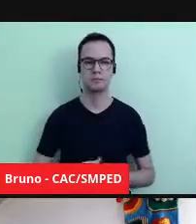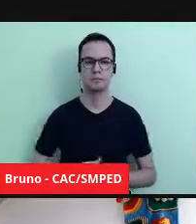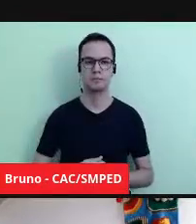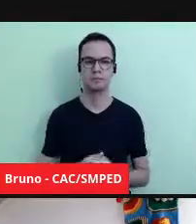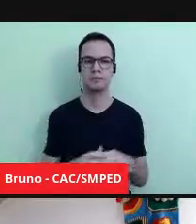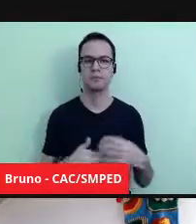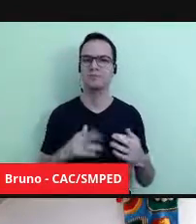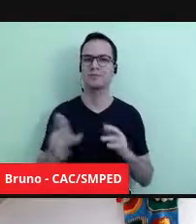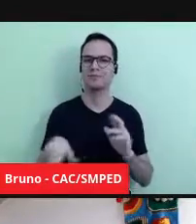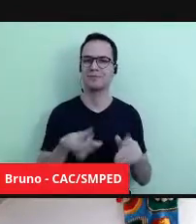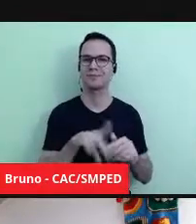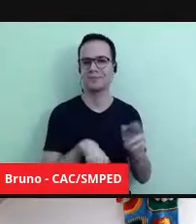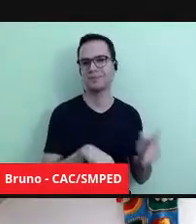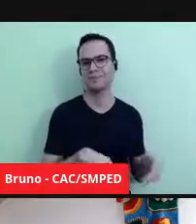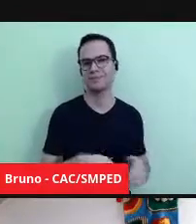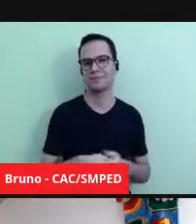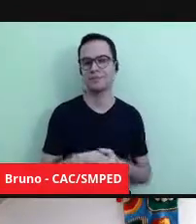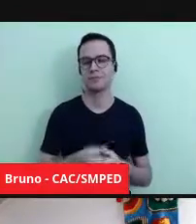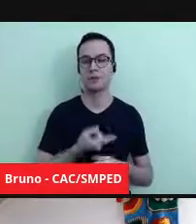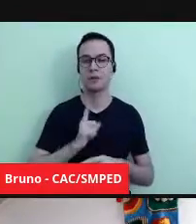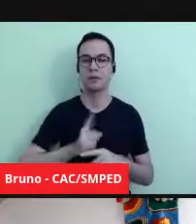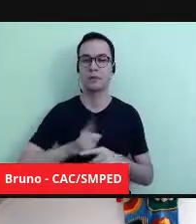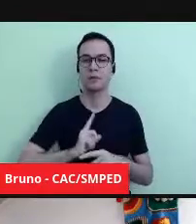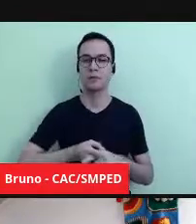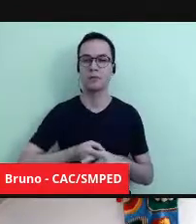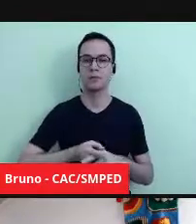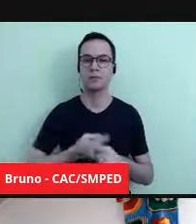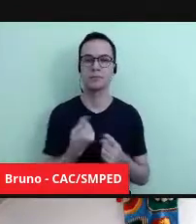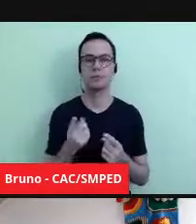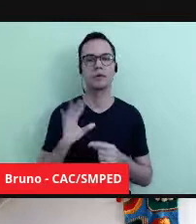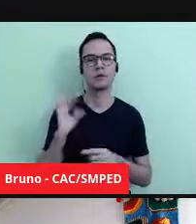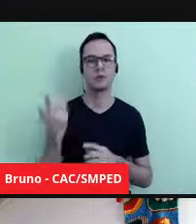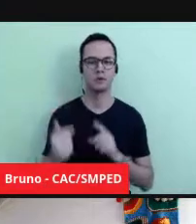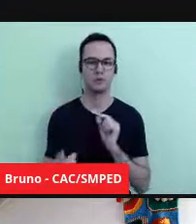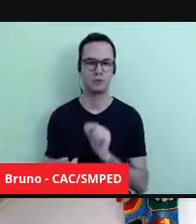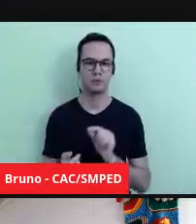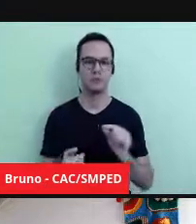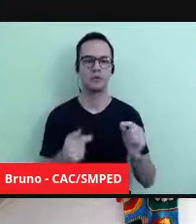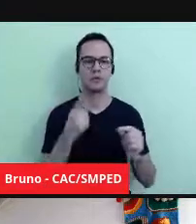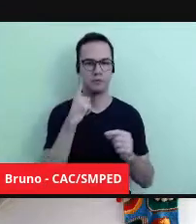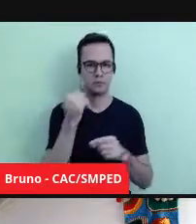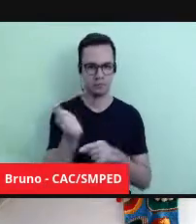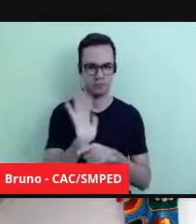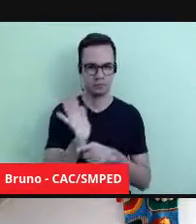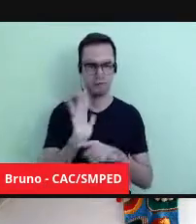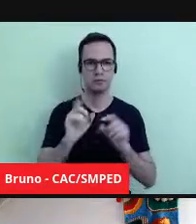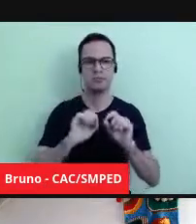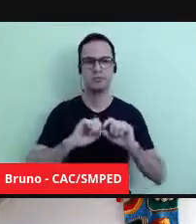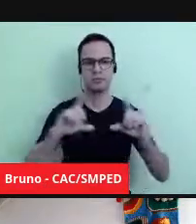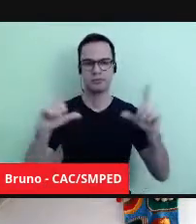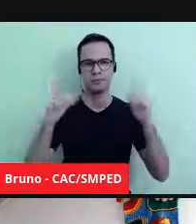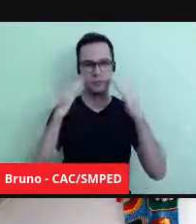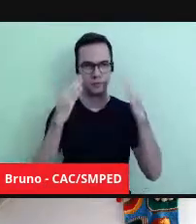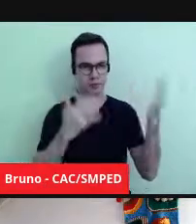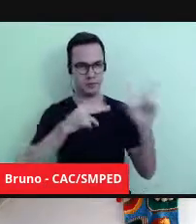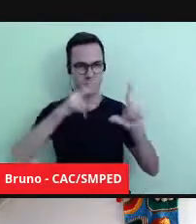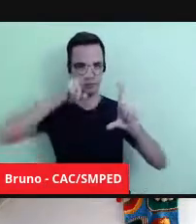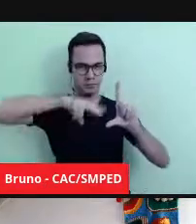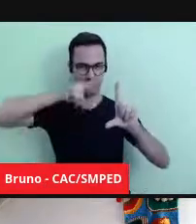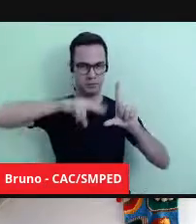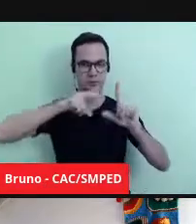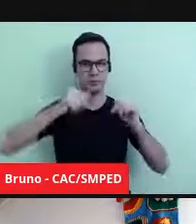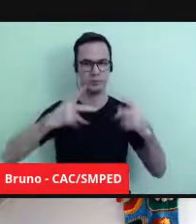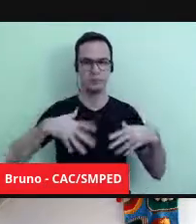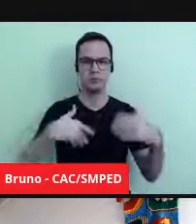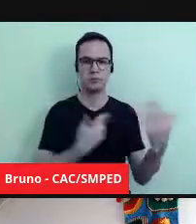essas diversidades. Porque que rolou assim? Convidei, vocês vão ver aí, só para fazer uma breve autodescrição desse vídeo,